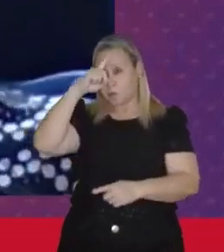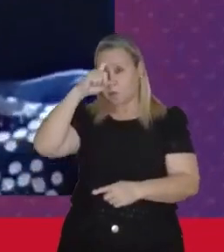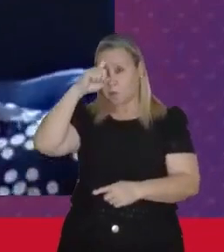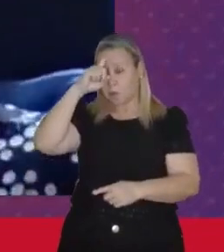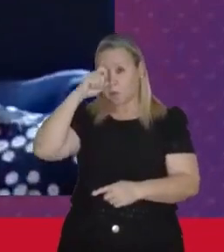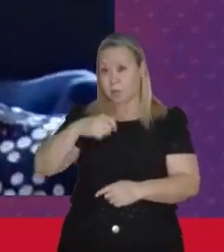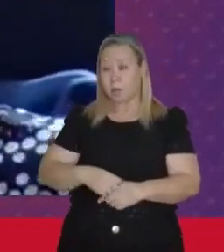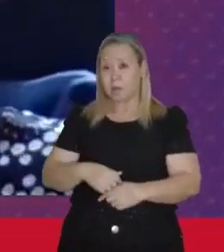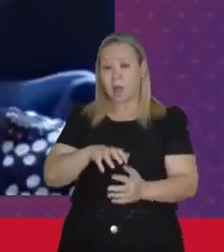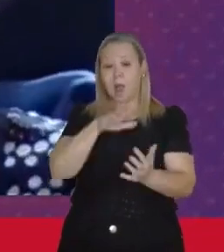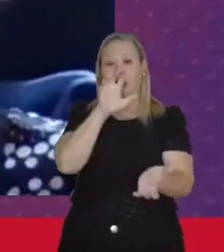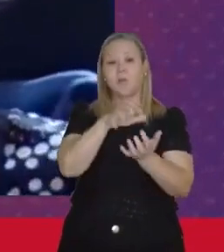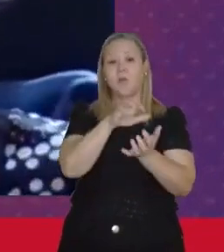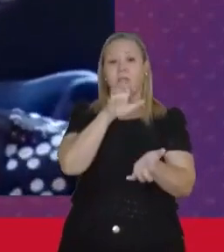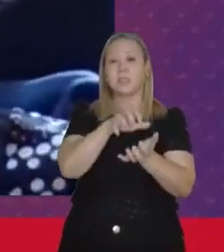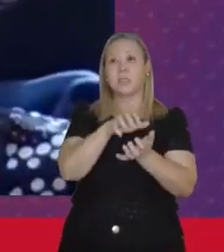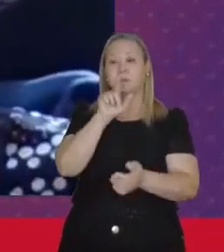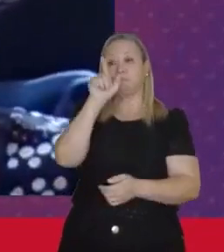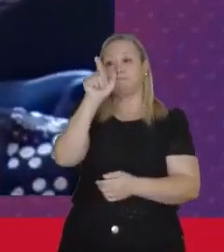no Recife.